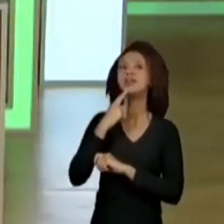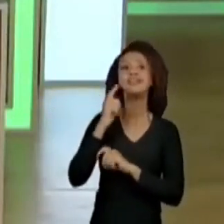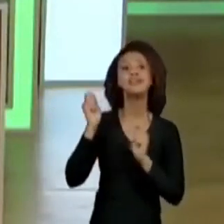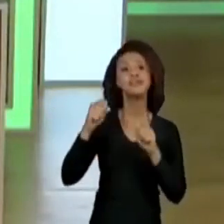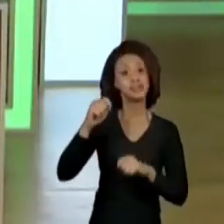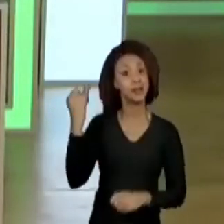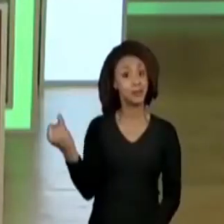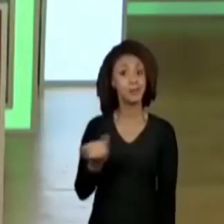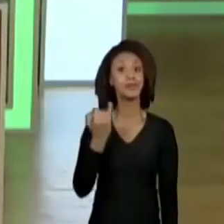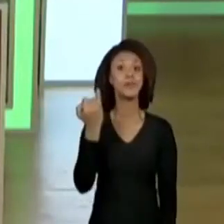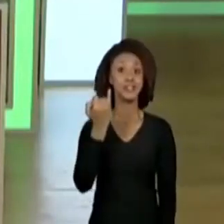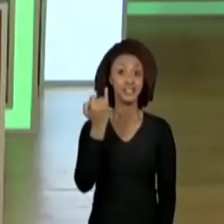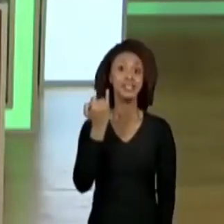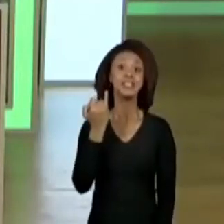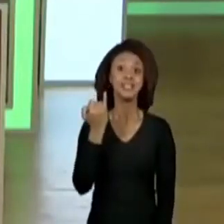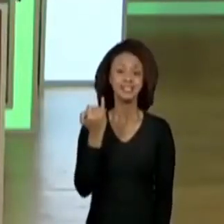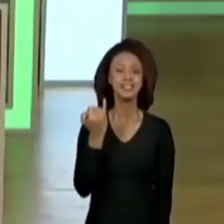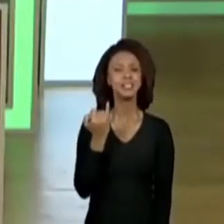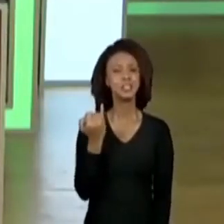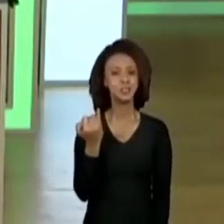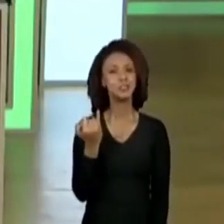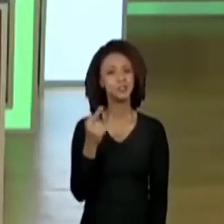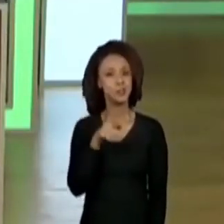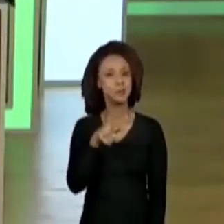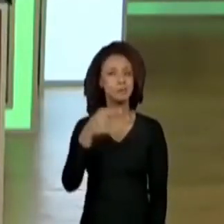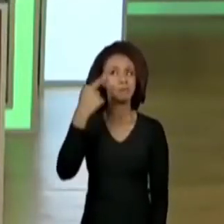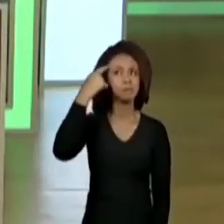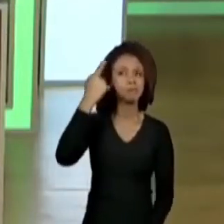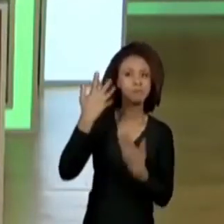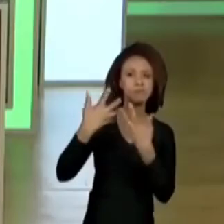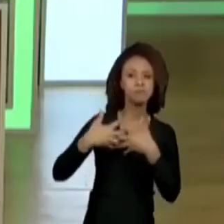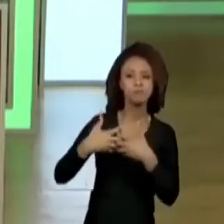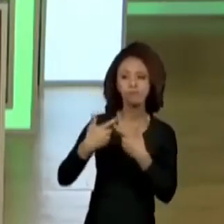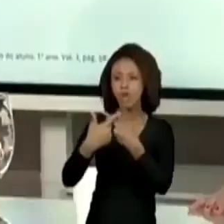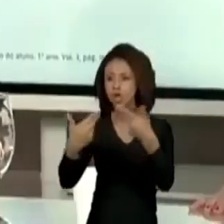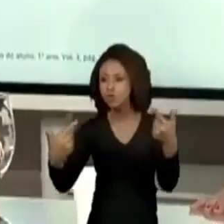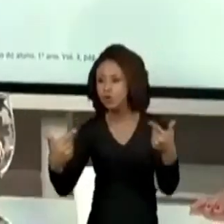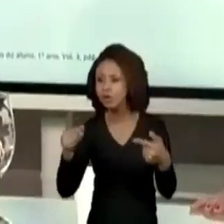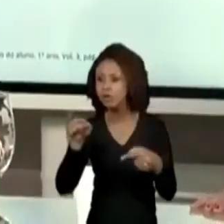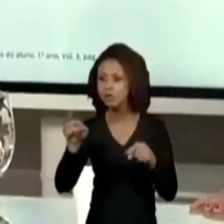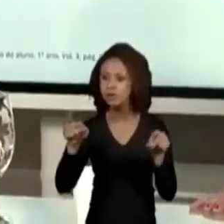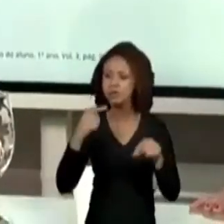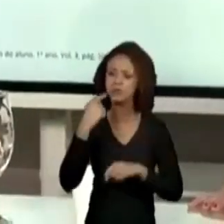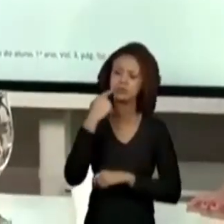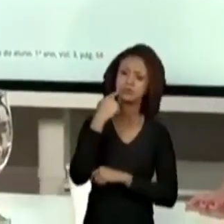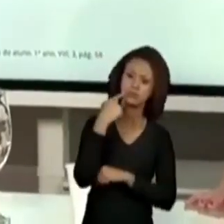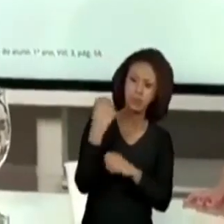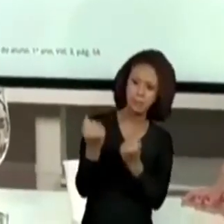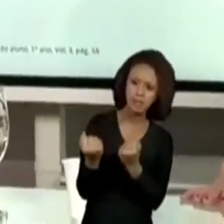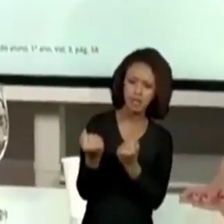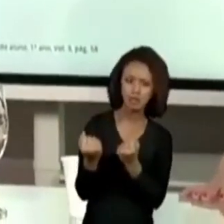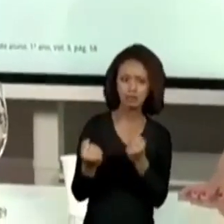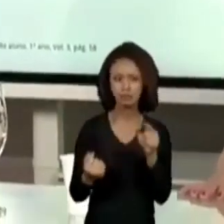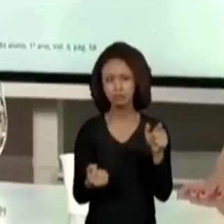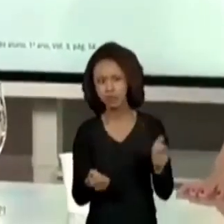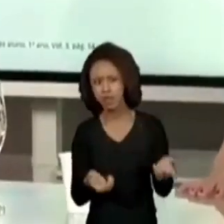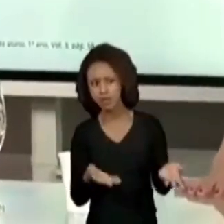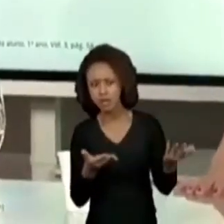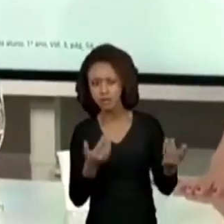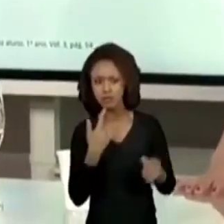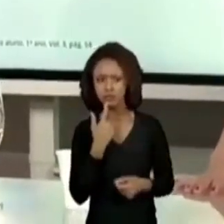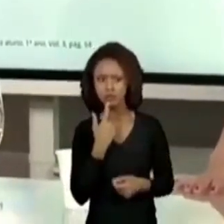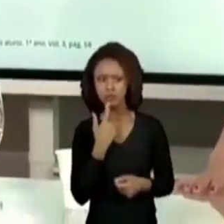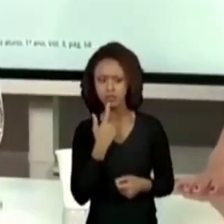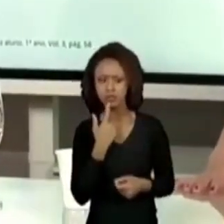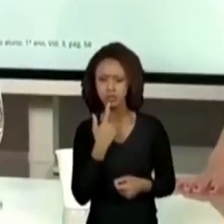como é importante vocês começarem a fazer isso. Olhar para as coisas e imaginar. Será que é pesado? Será que é